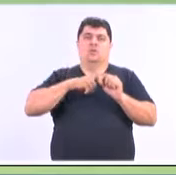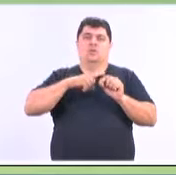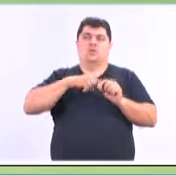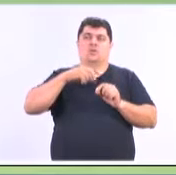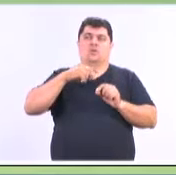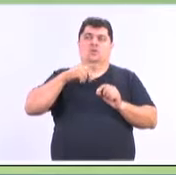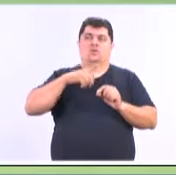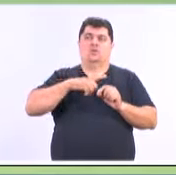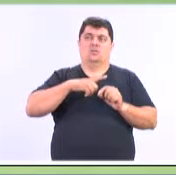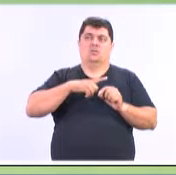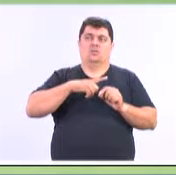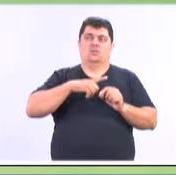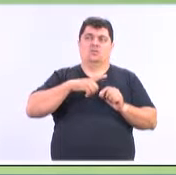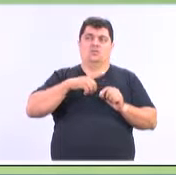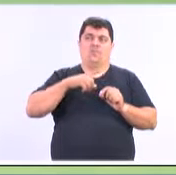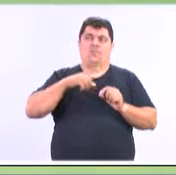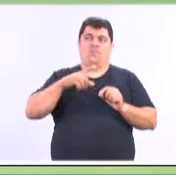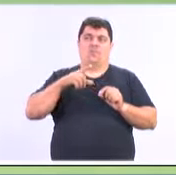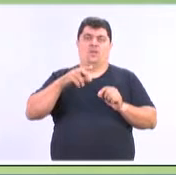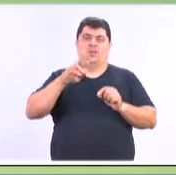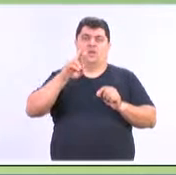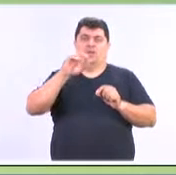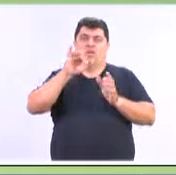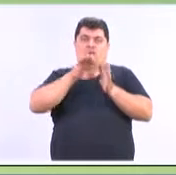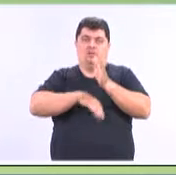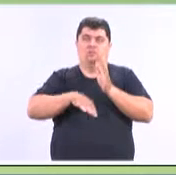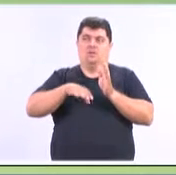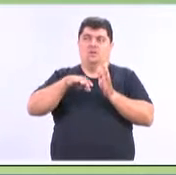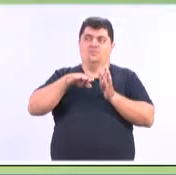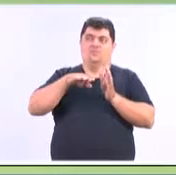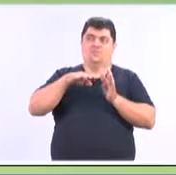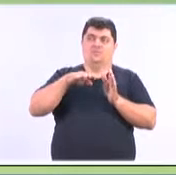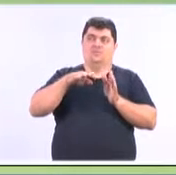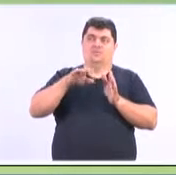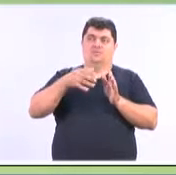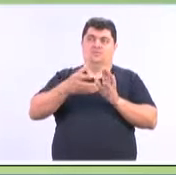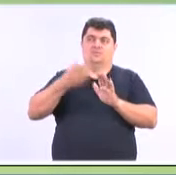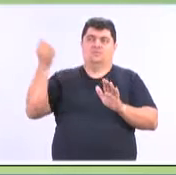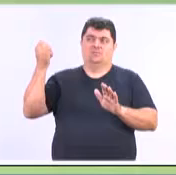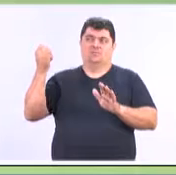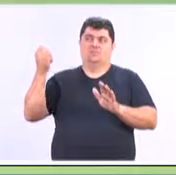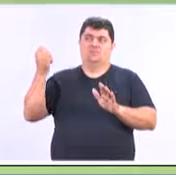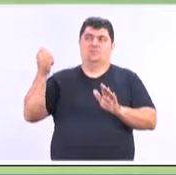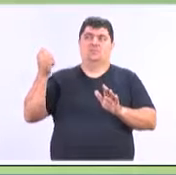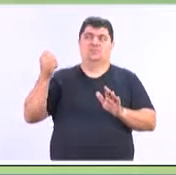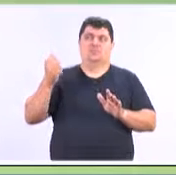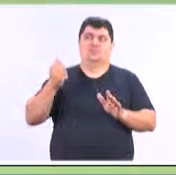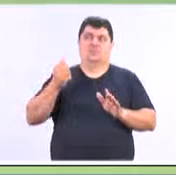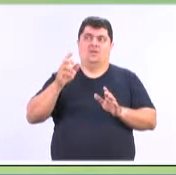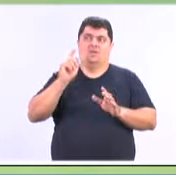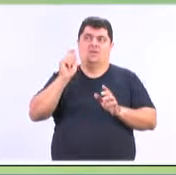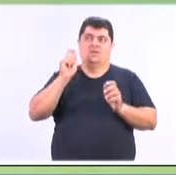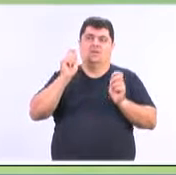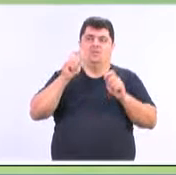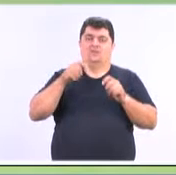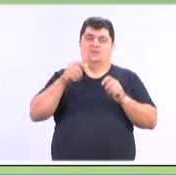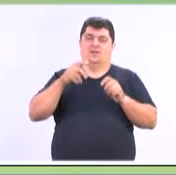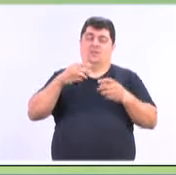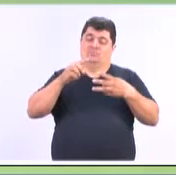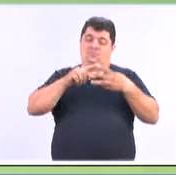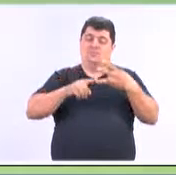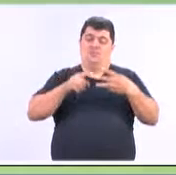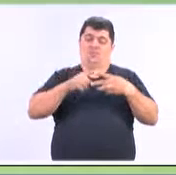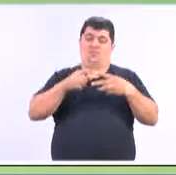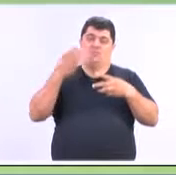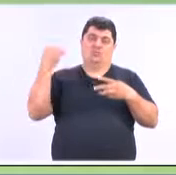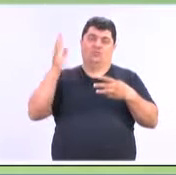assim, resultado bruto menos, resultado bruto menos, essa questão aqui a gente já elimina, né? A gente já fica com as outras 3, para a gente trabalhar as